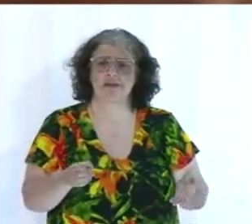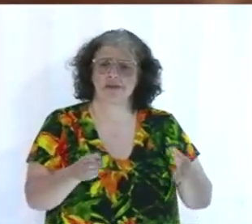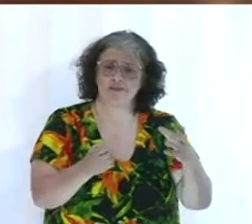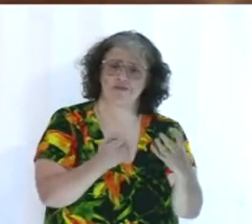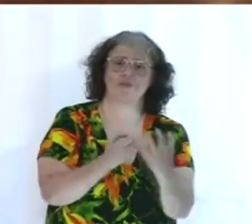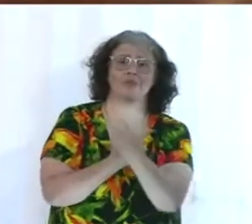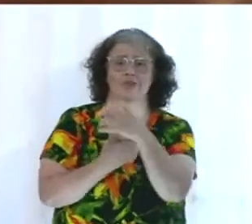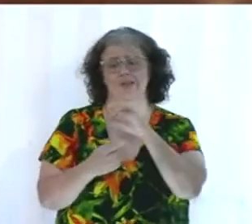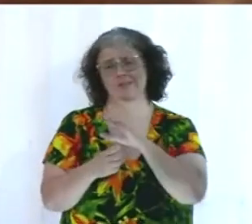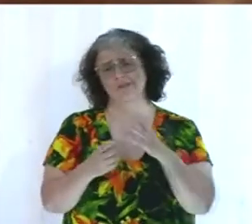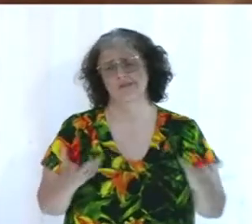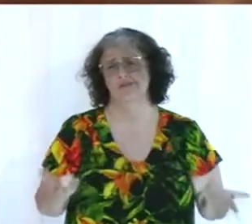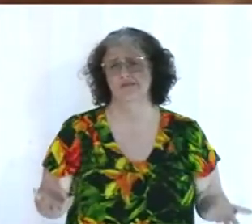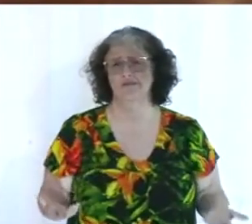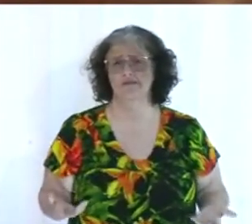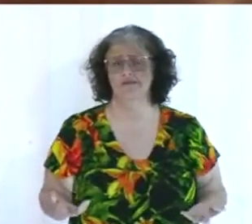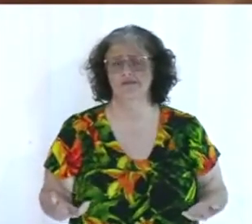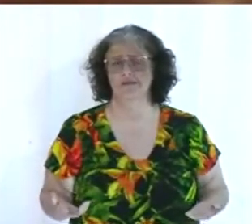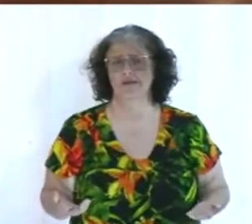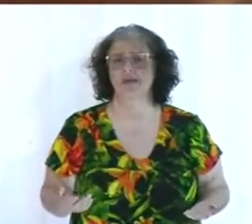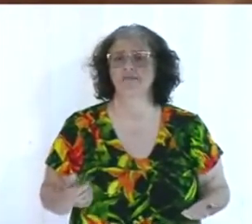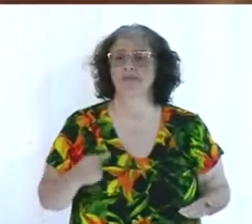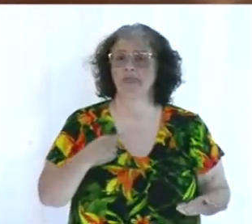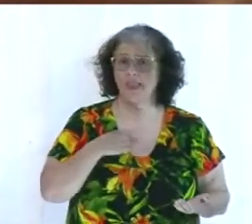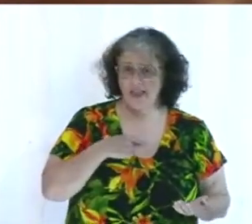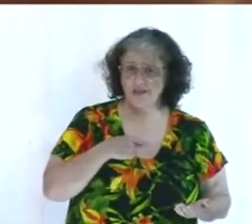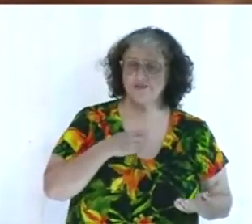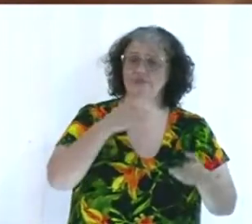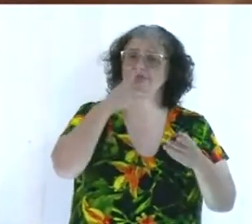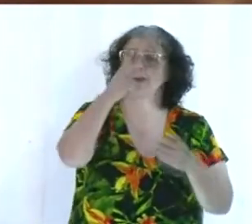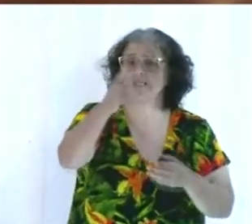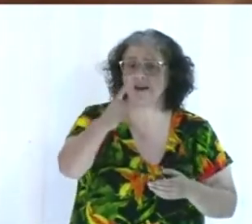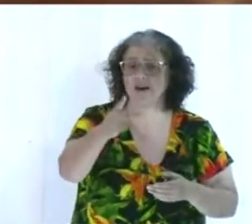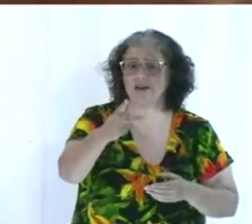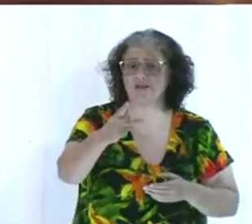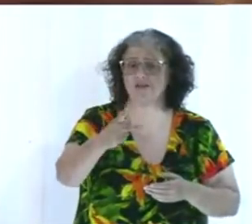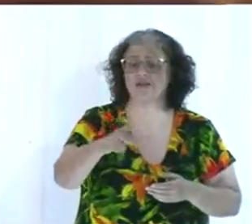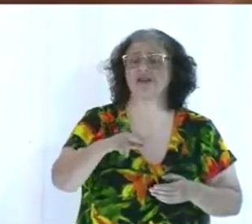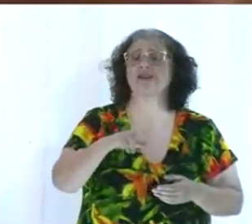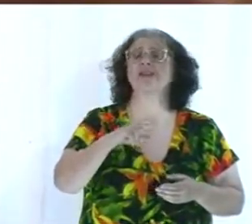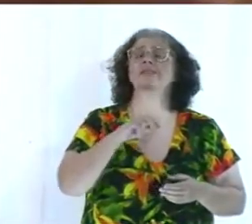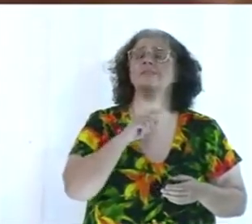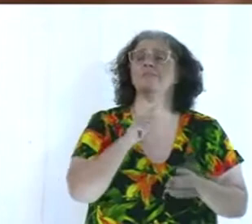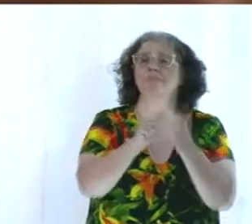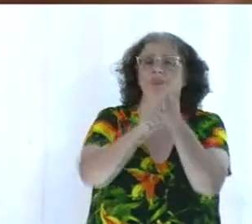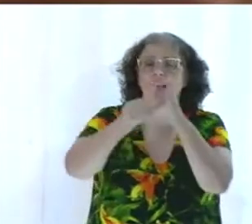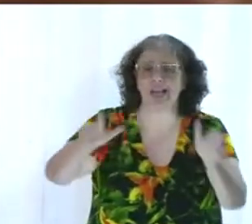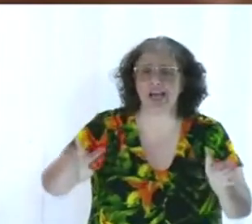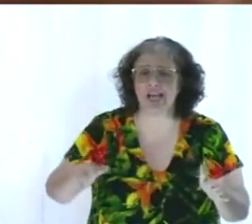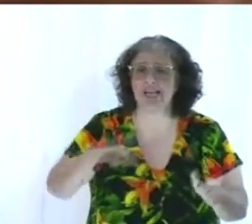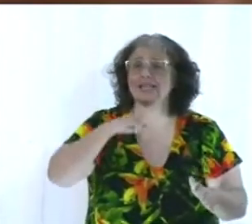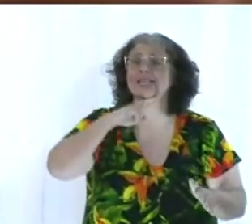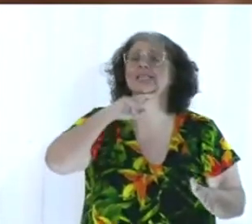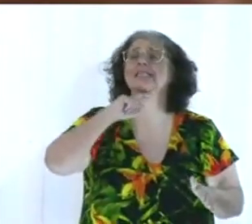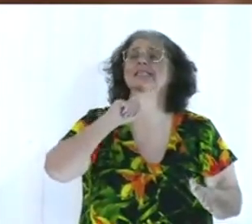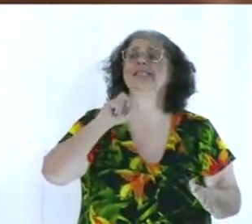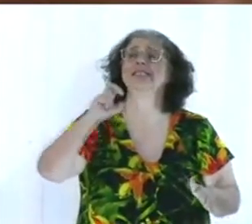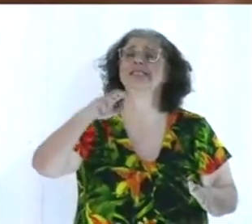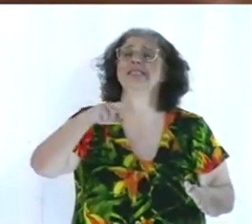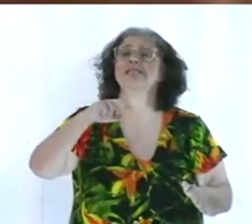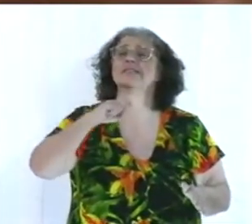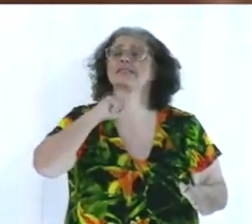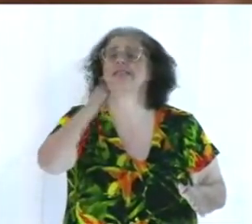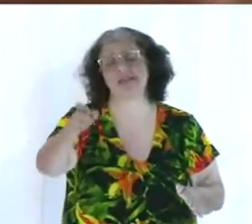Ele diz: vocês já ouviram da minha parte, pela lei ninguém é justificado diante de Deus. O reverendo Sérgio já leu lá o primeiro